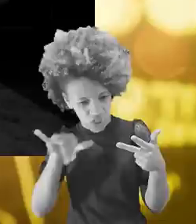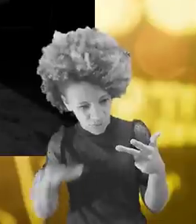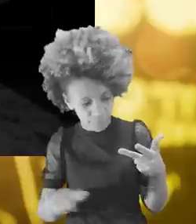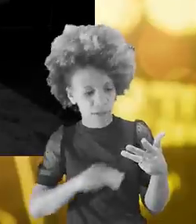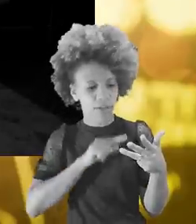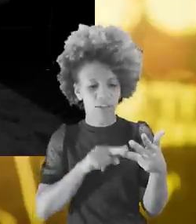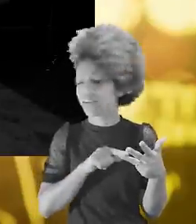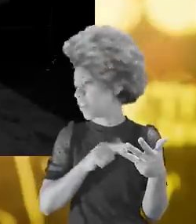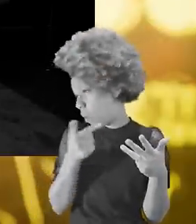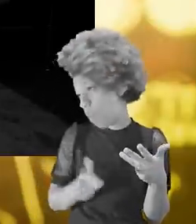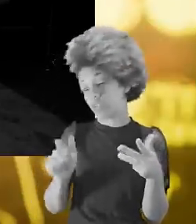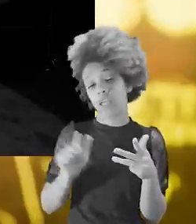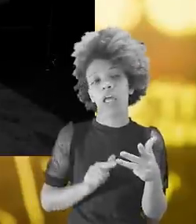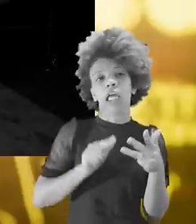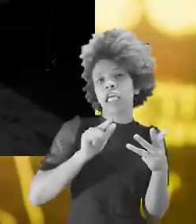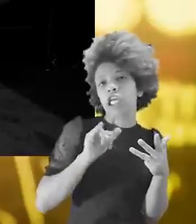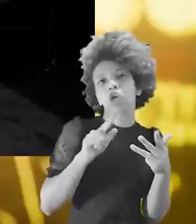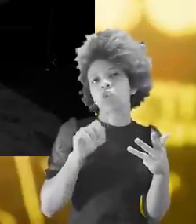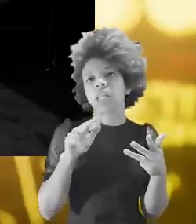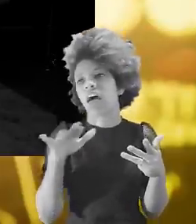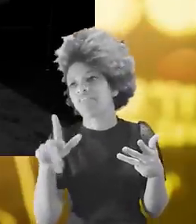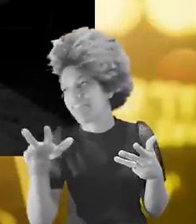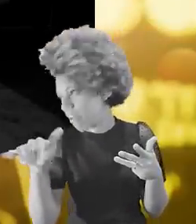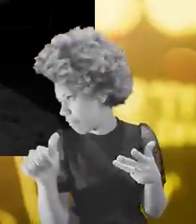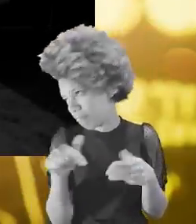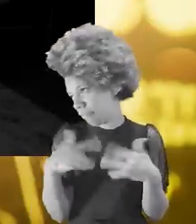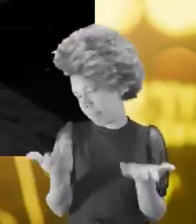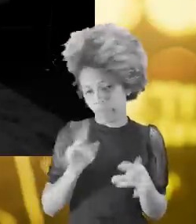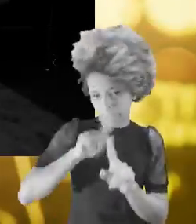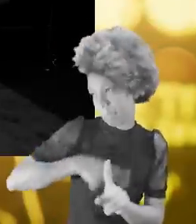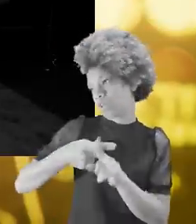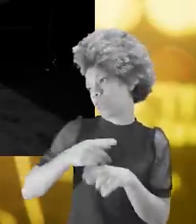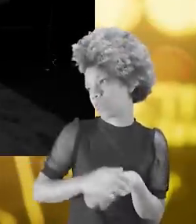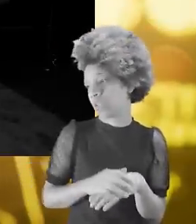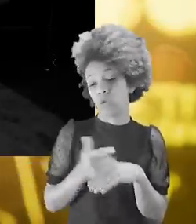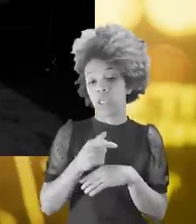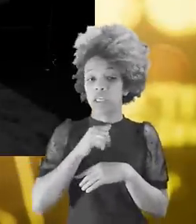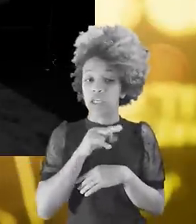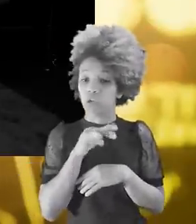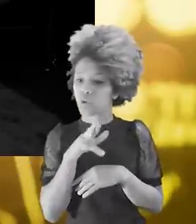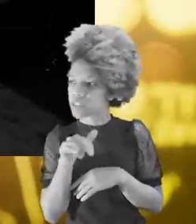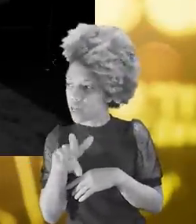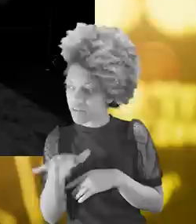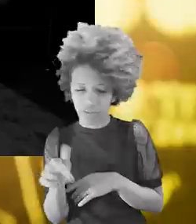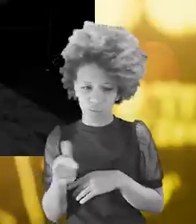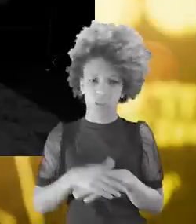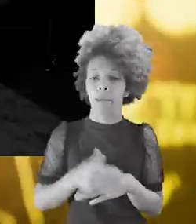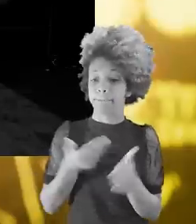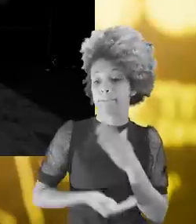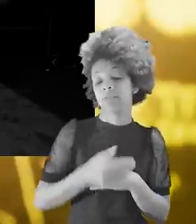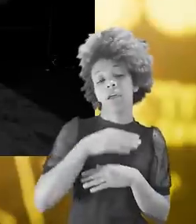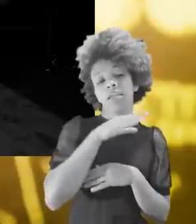algum a mesma coisa mas aí não tem mais nada que massa mas você tem certo